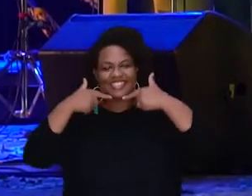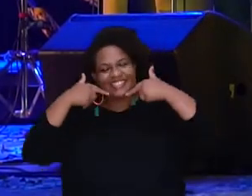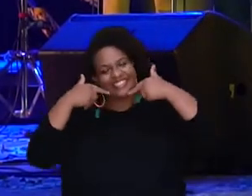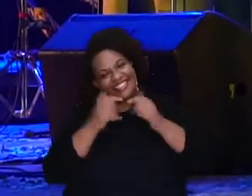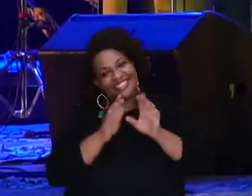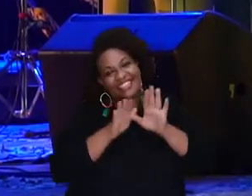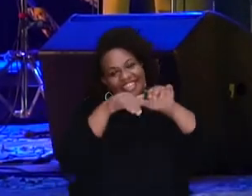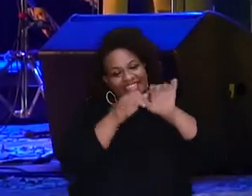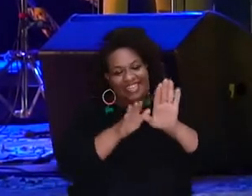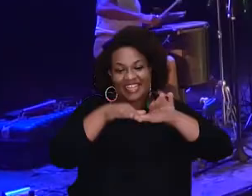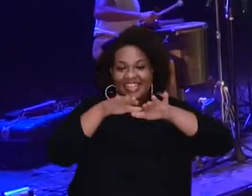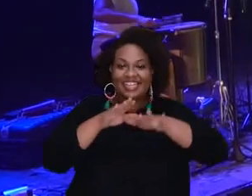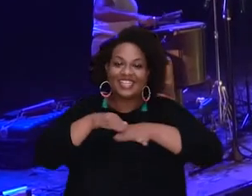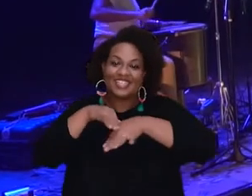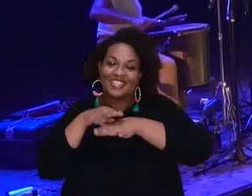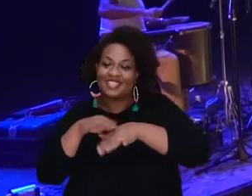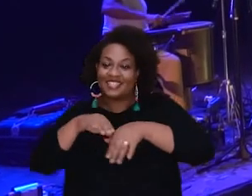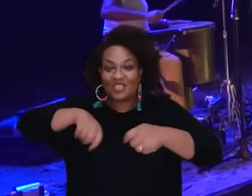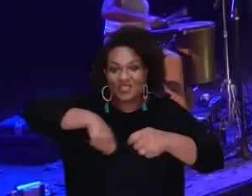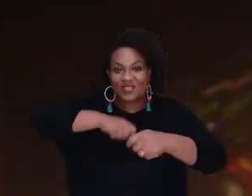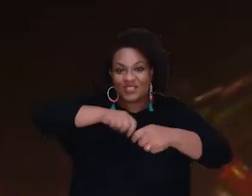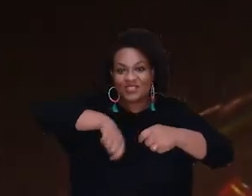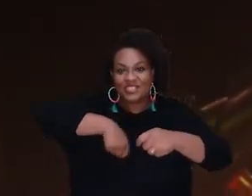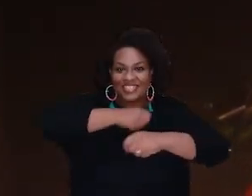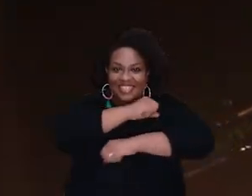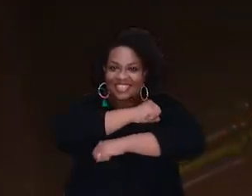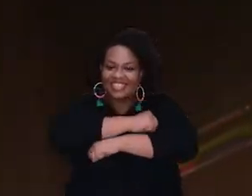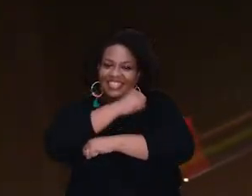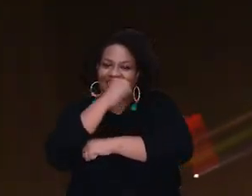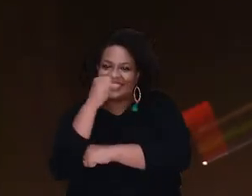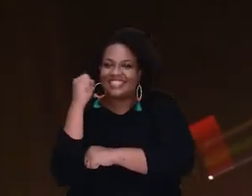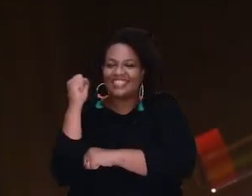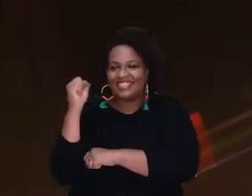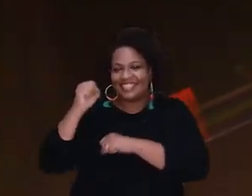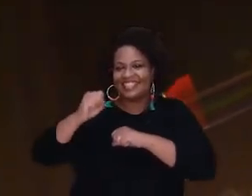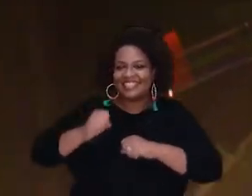Ela sorriu e pousou na janela da cozinha.